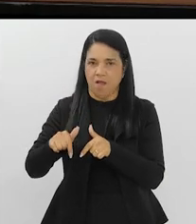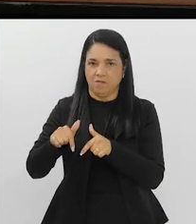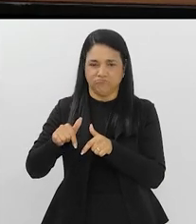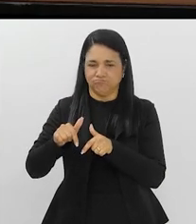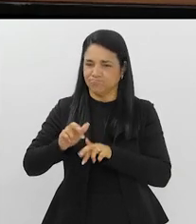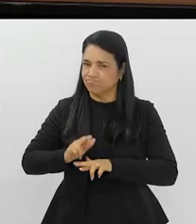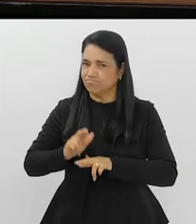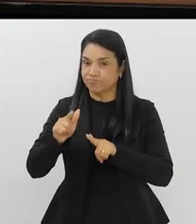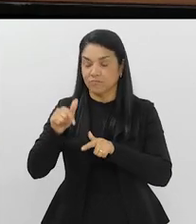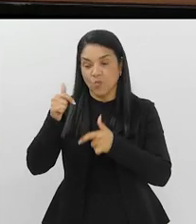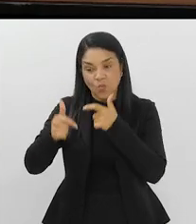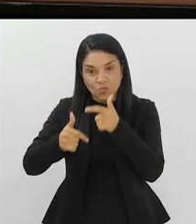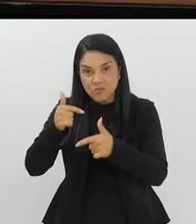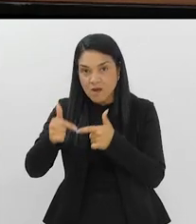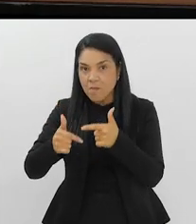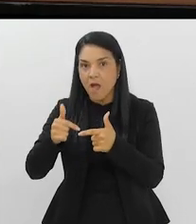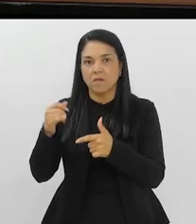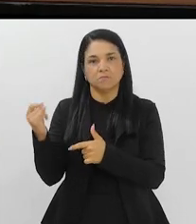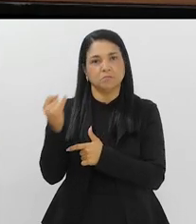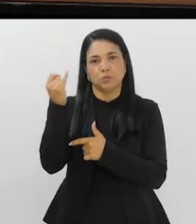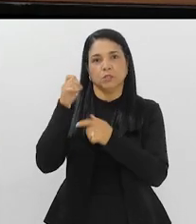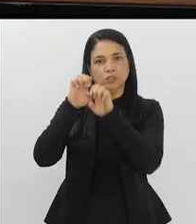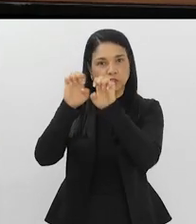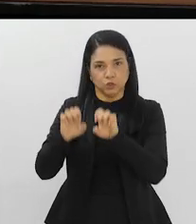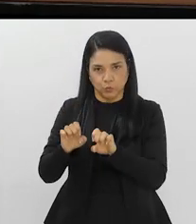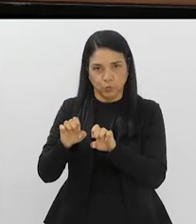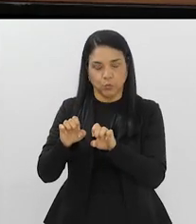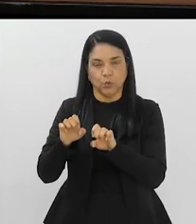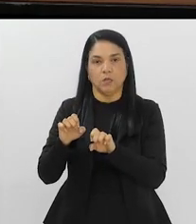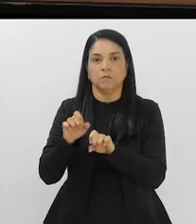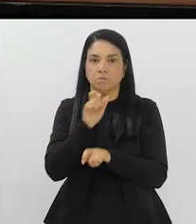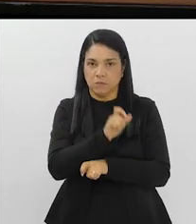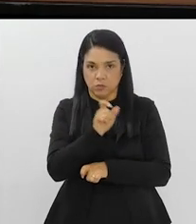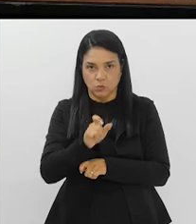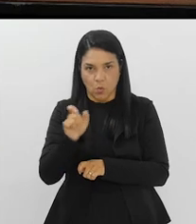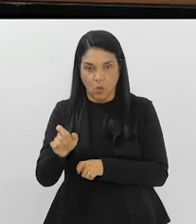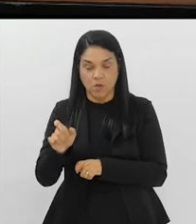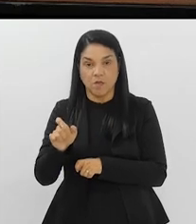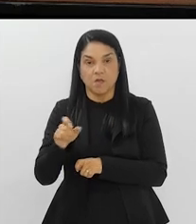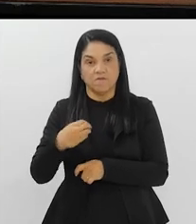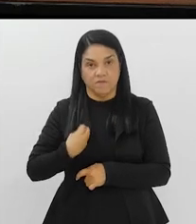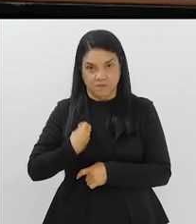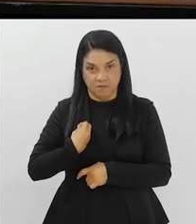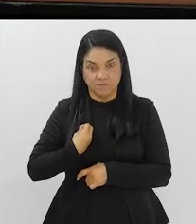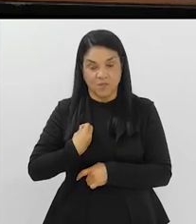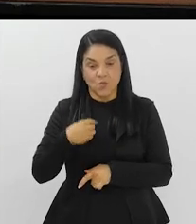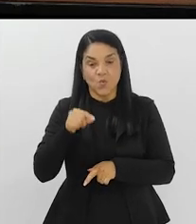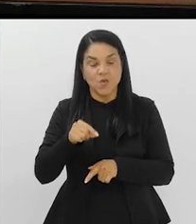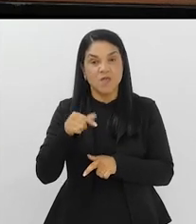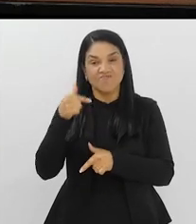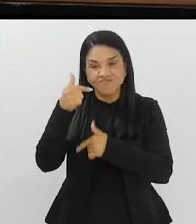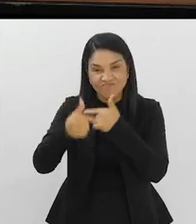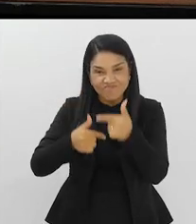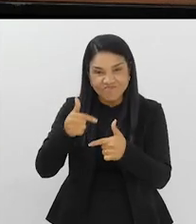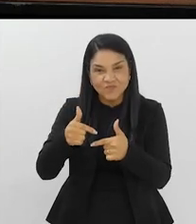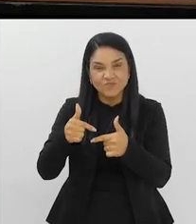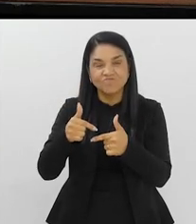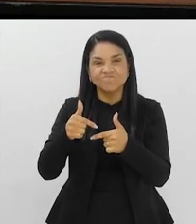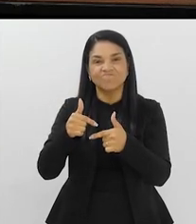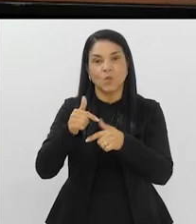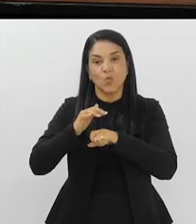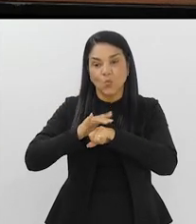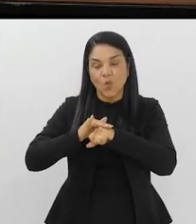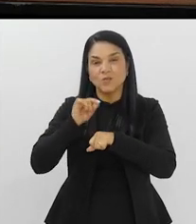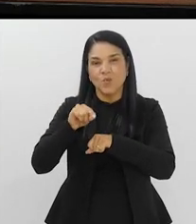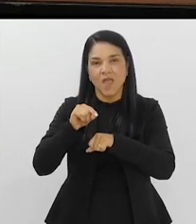quer dizer, o trabalho ele é uma entidade fundante, estruturante da vida das pessoas. O que adoece é o trabalho ruim, aquele trabalho que a pessoa se